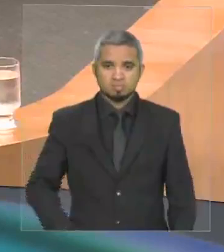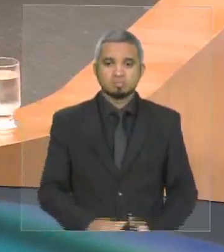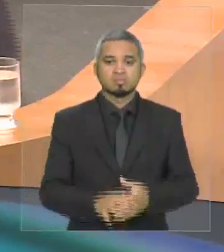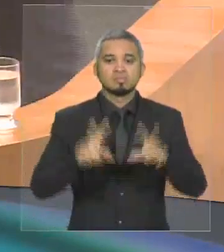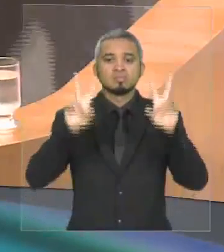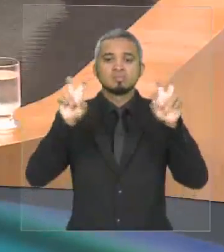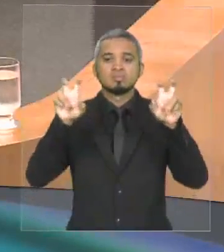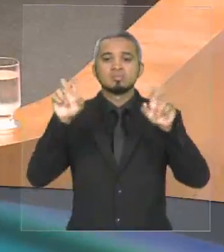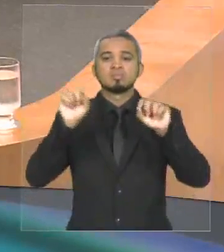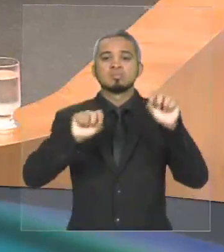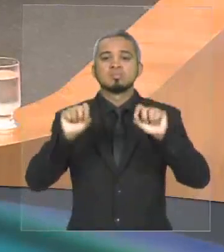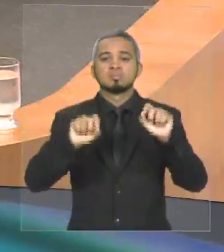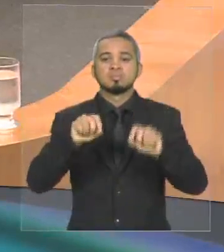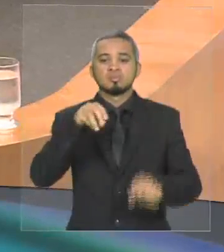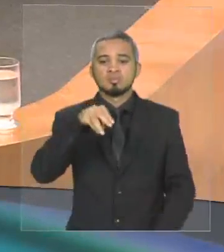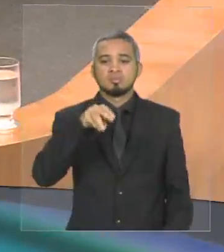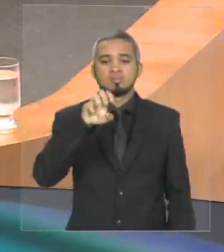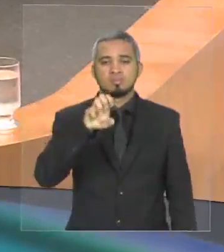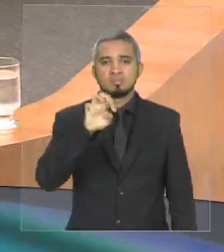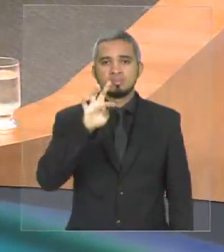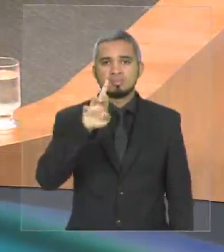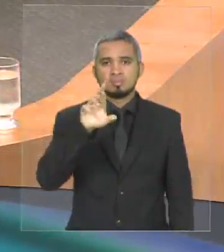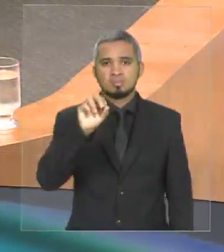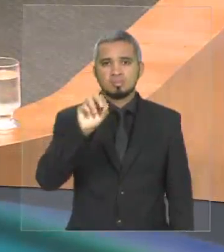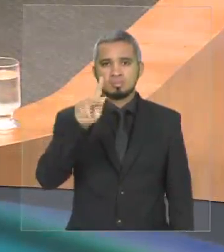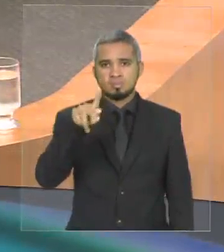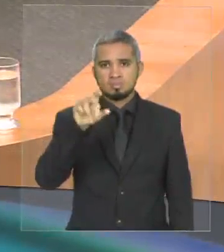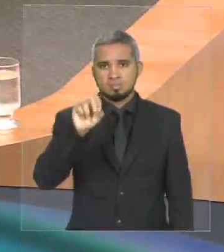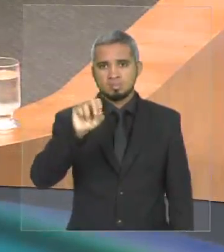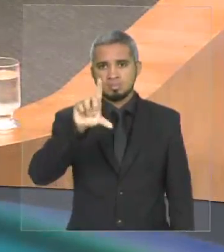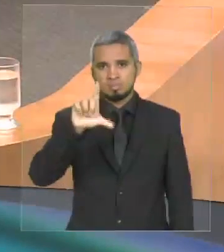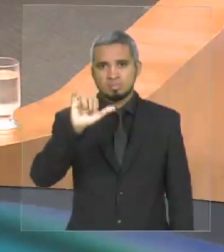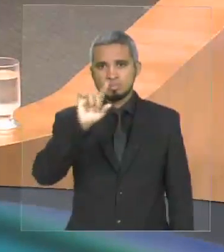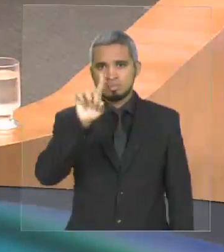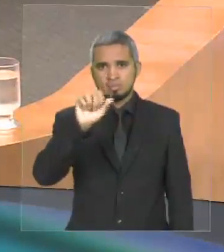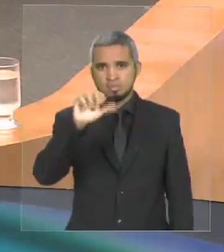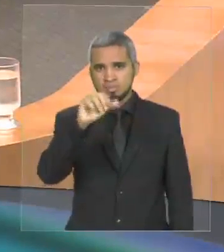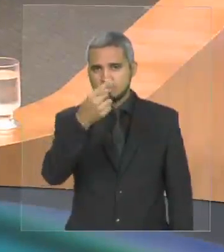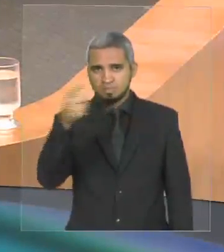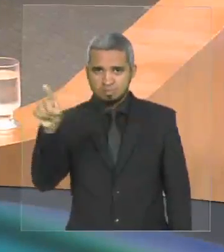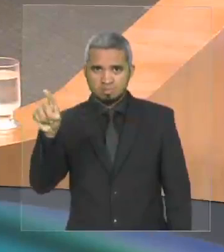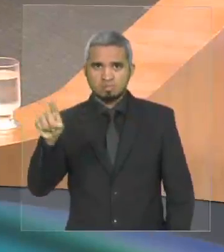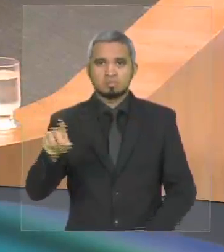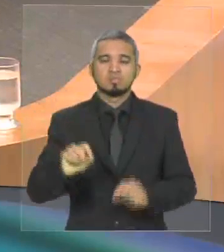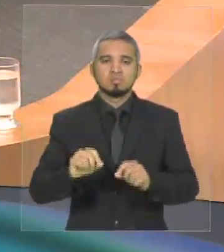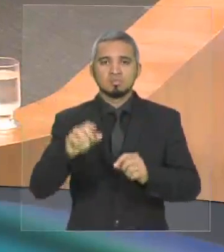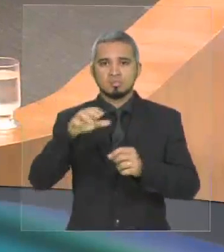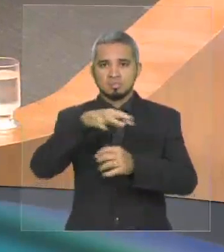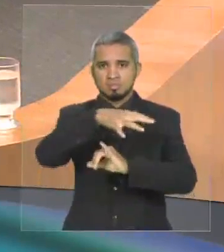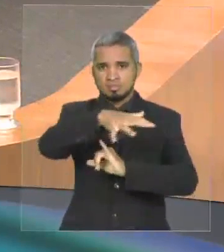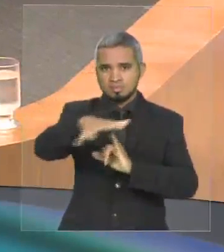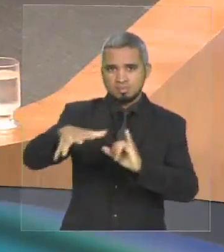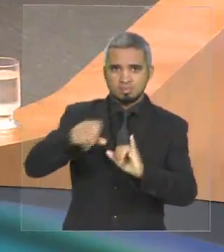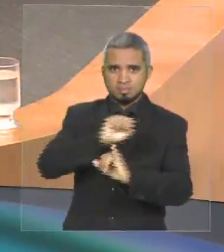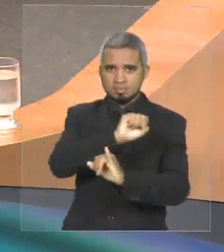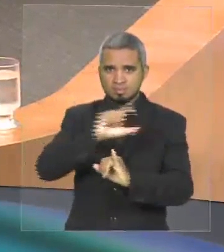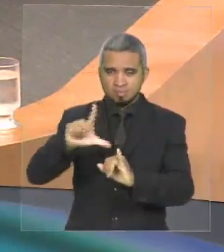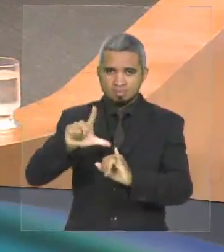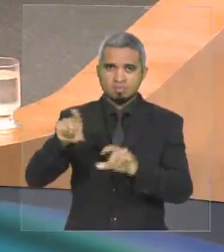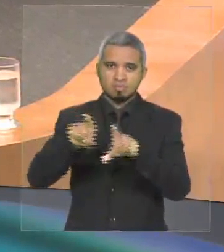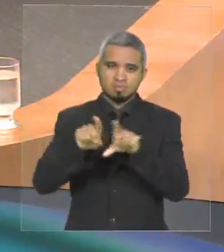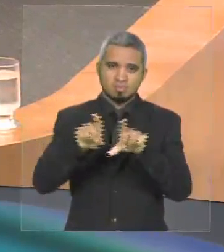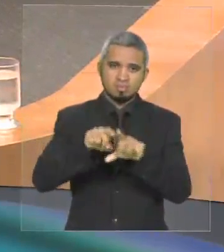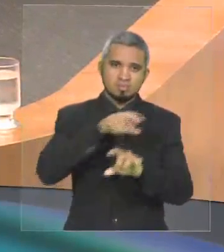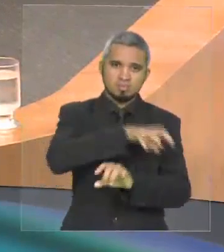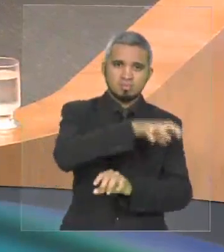metropolização. A metropolização da Grande Ilha e dos municípios da região da Grande Ilha de São Luís. Hoje,